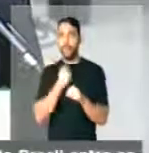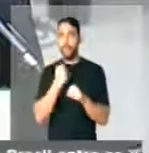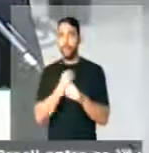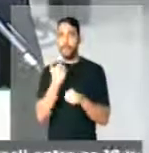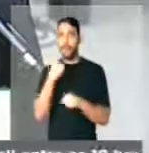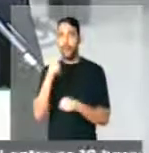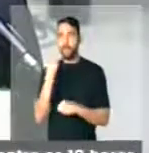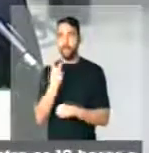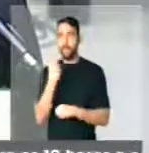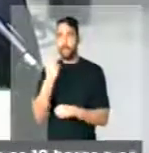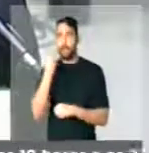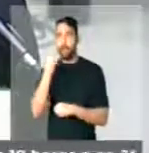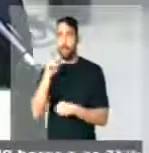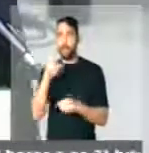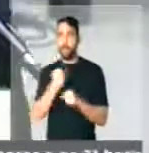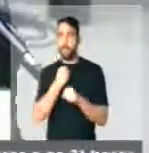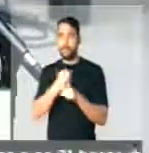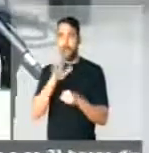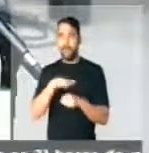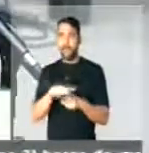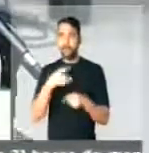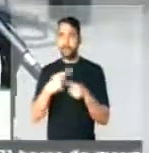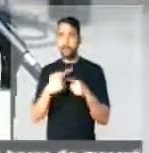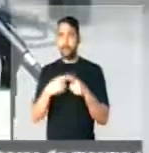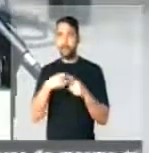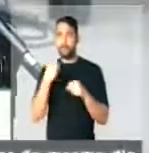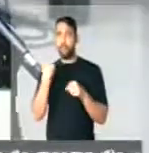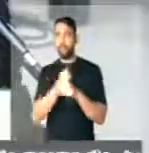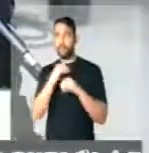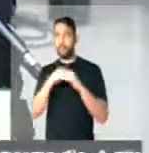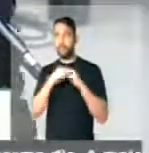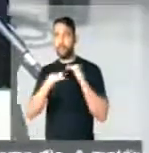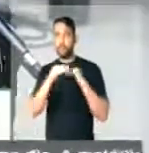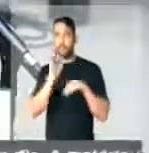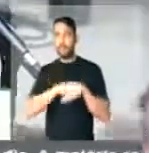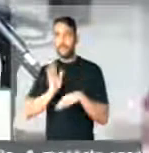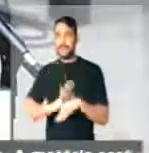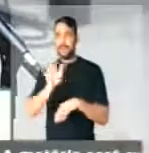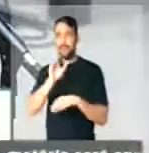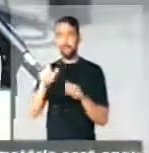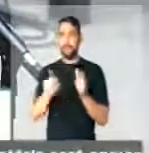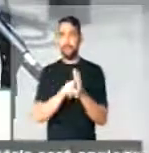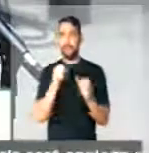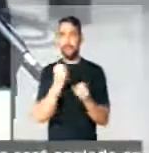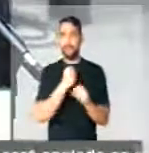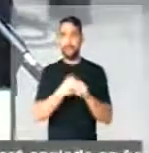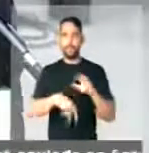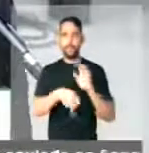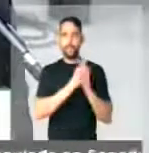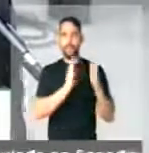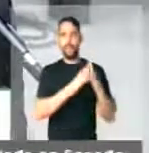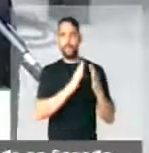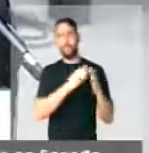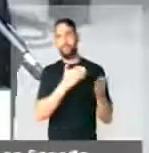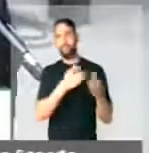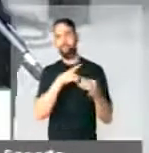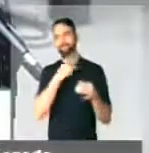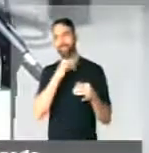imóveis baratos nessas, porque o custo da pavimentação é mais caro do que a própria construção da casa. E